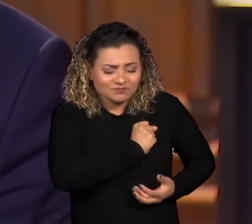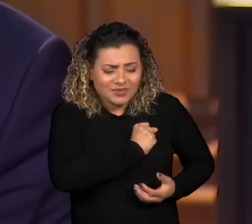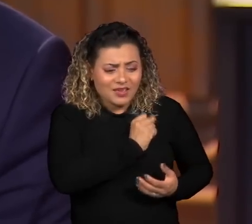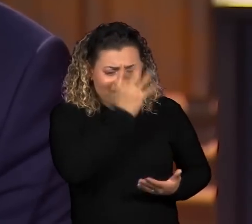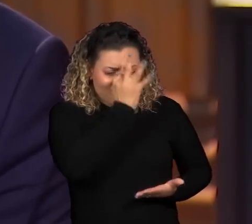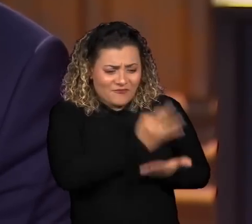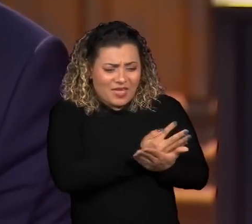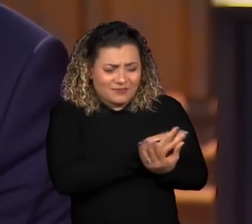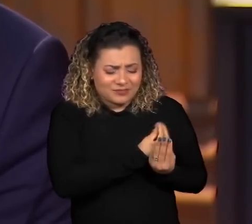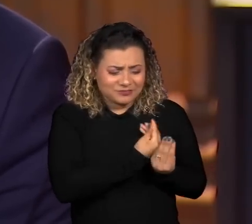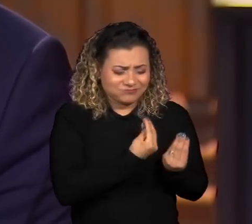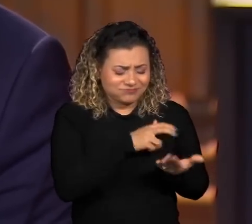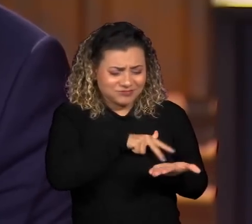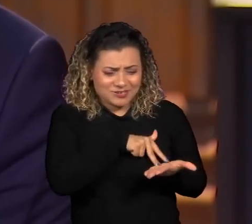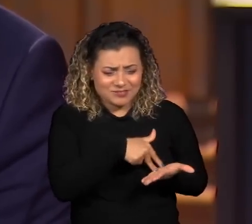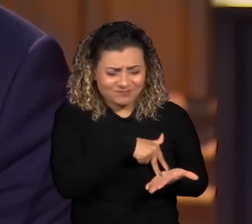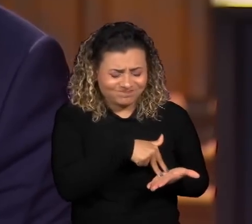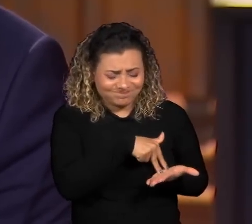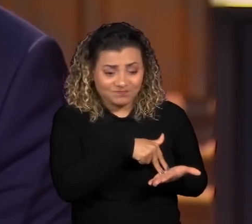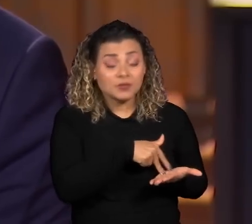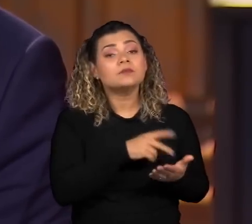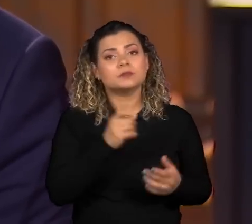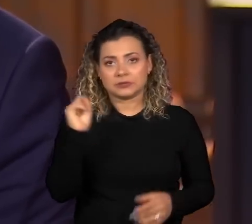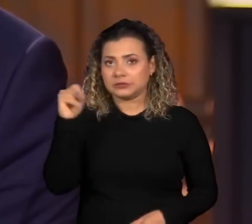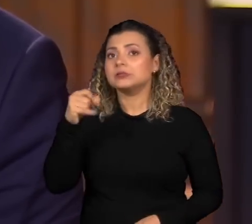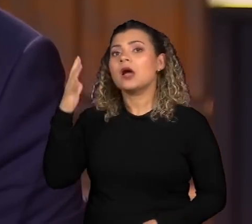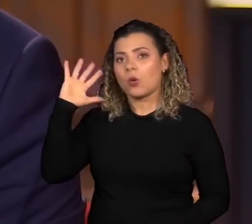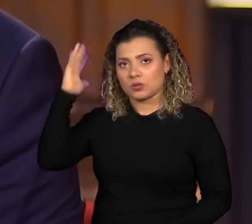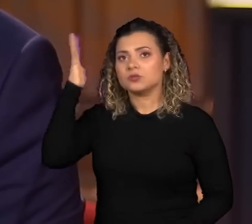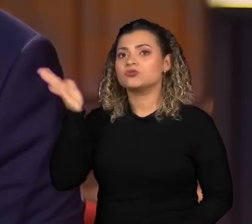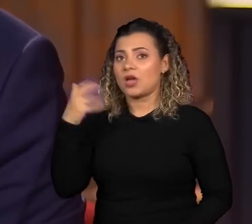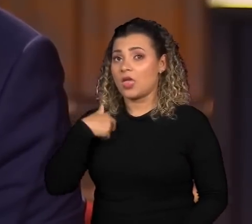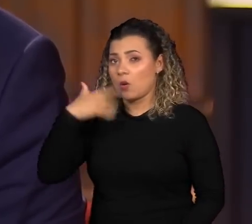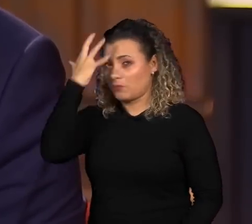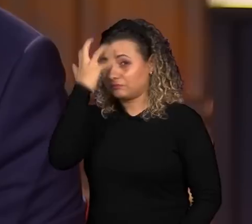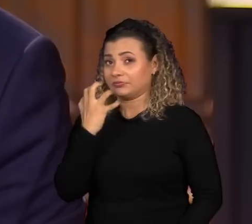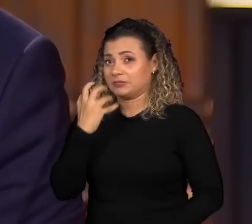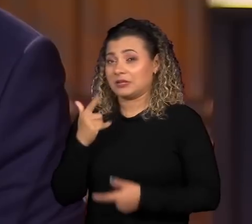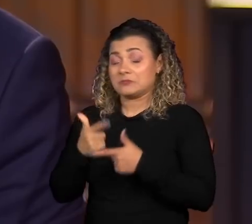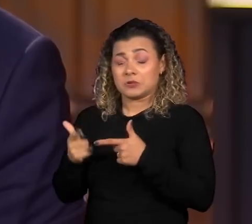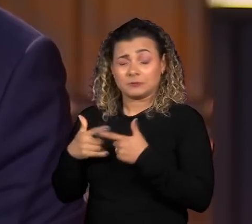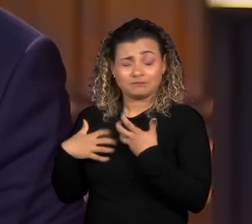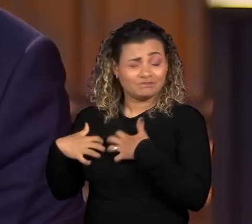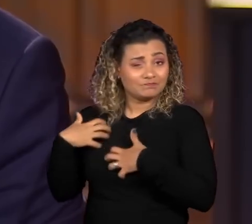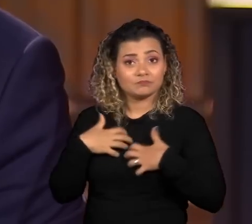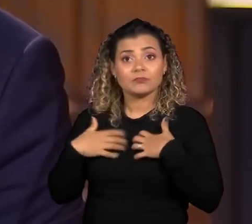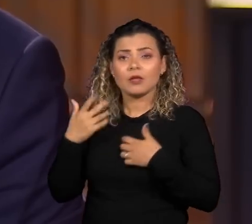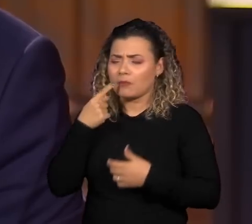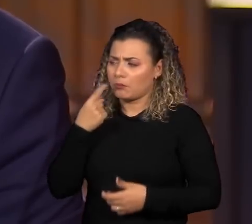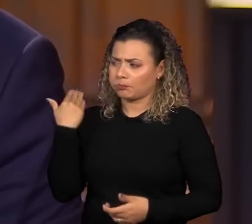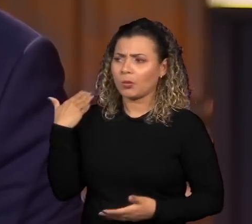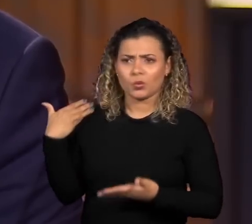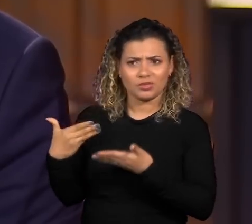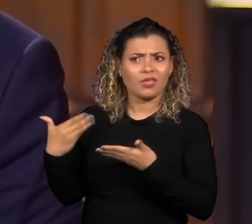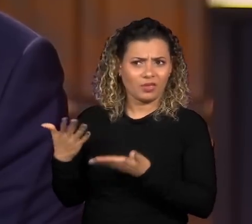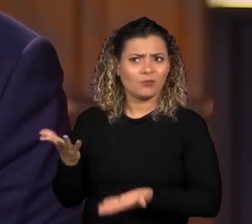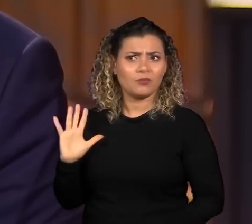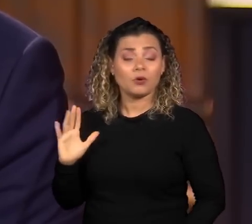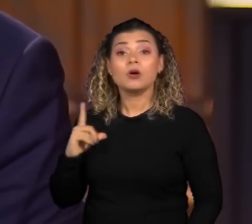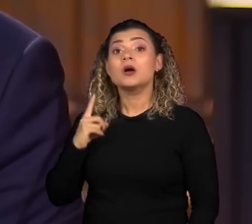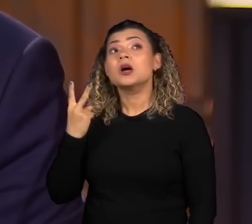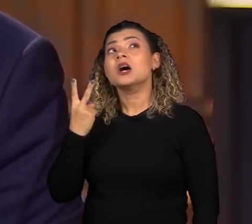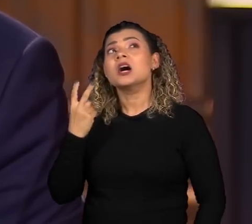de pouca fé, mas eu estava profundamente aborrecido e não faz muito tempo. É. Eu passei o